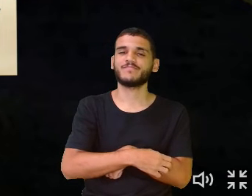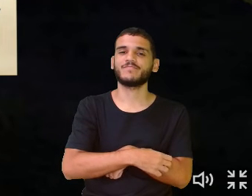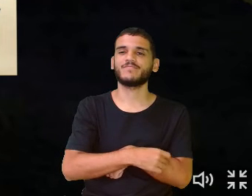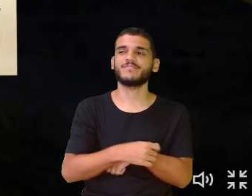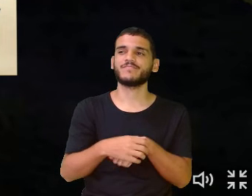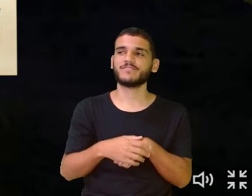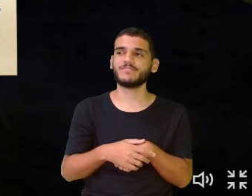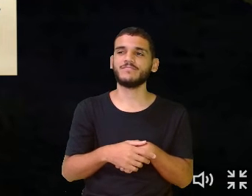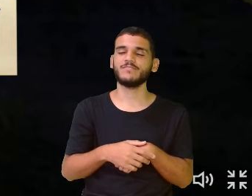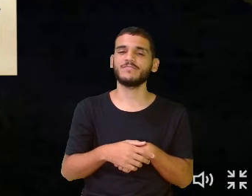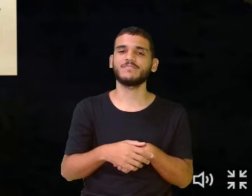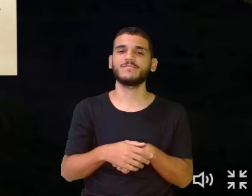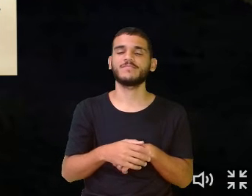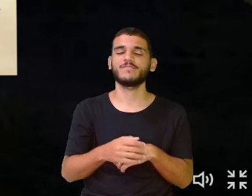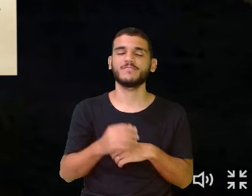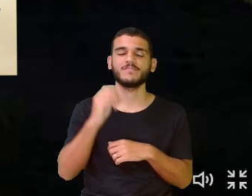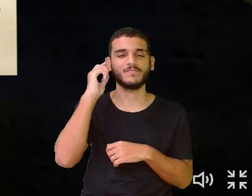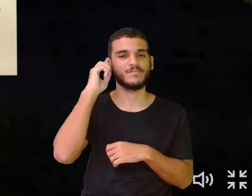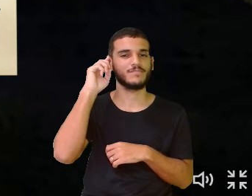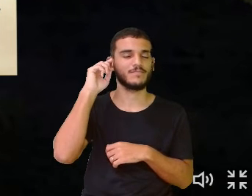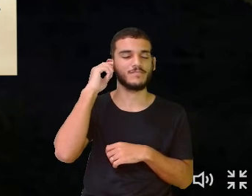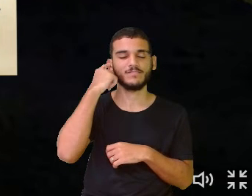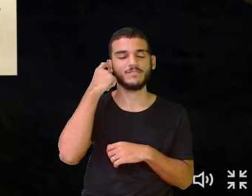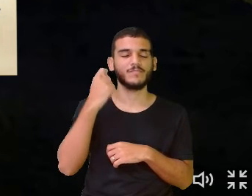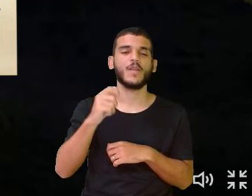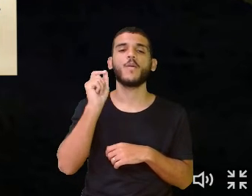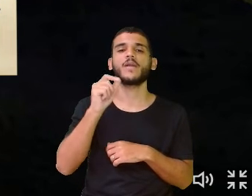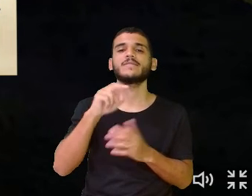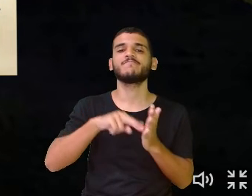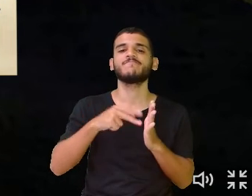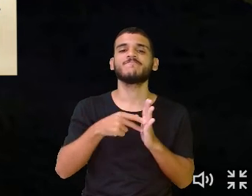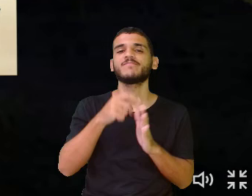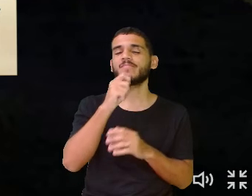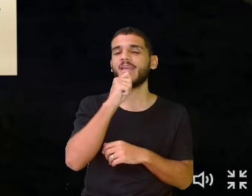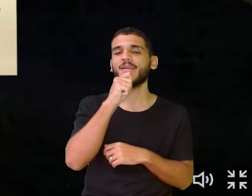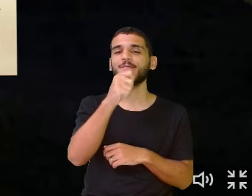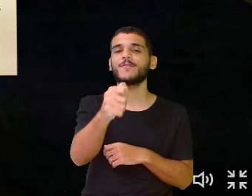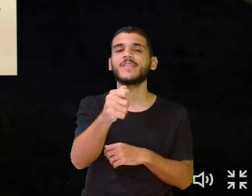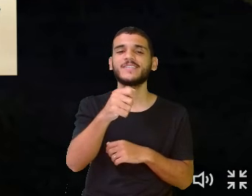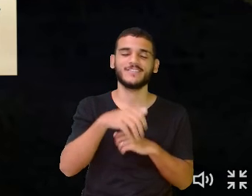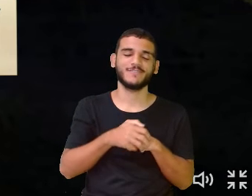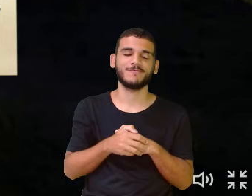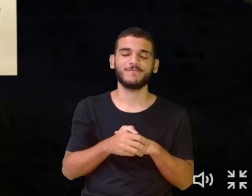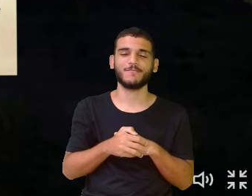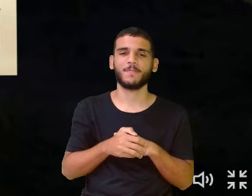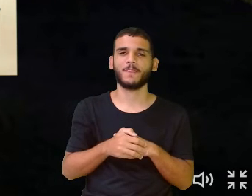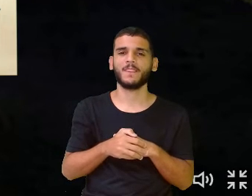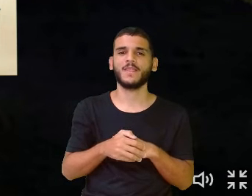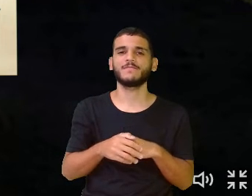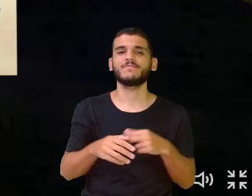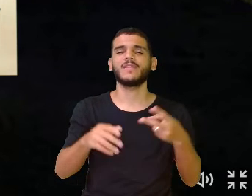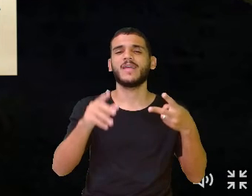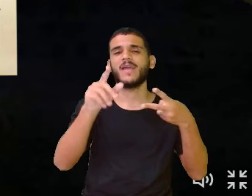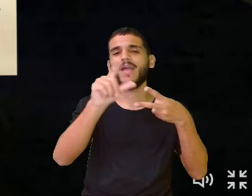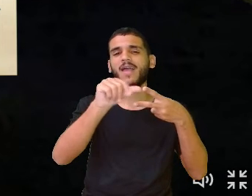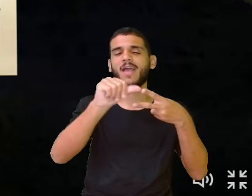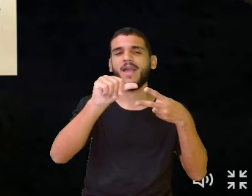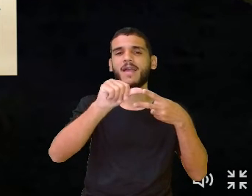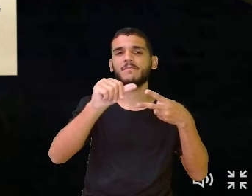Pronto, agora, acho que agora a dúvida foi sanada, né? E a reportagem, pessoal, letra A, contém poucos detalhes,